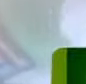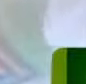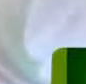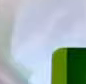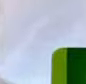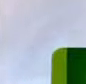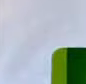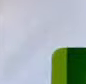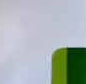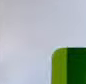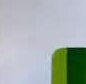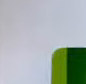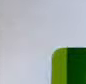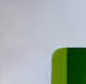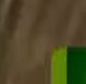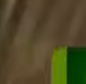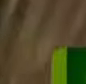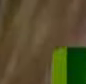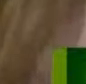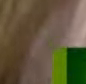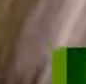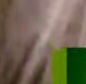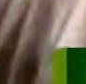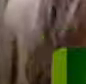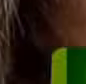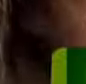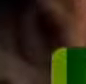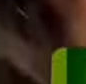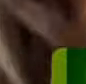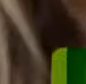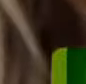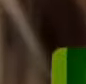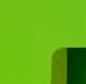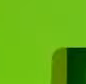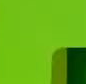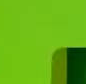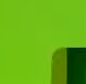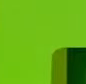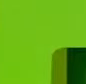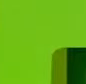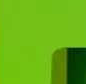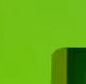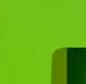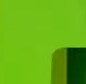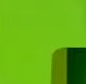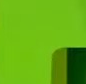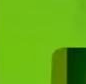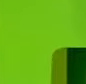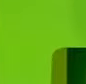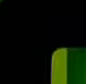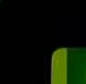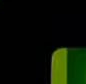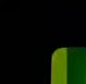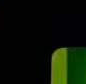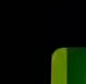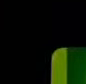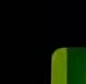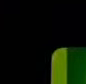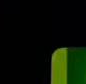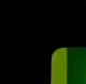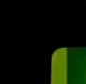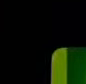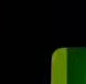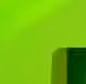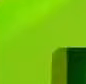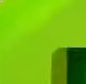comer tranquilamente, tá? Além disso, meu amigo, minha amiga, gosta de uma salteia, uma panqueca? Então daqui você vai